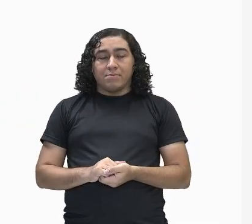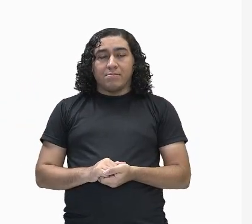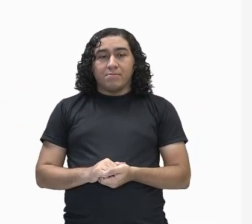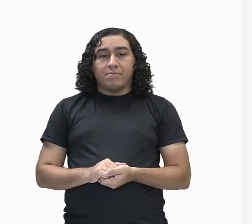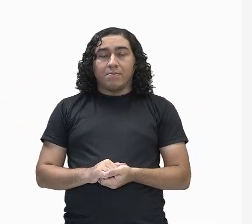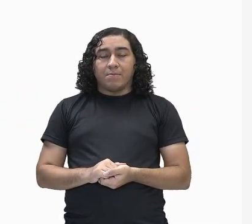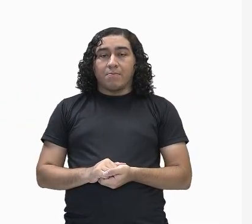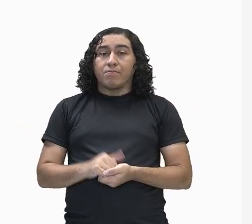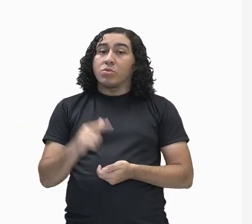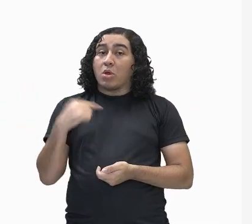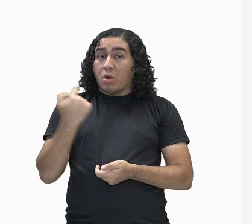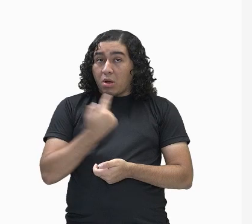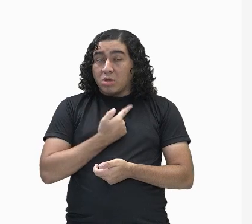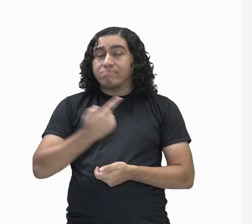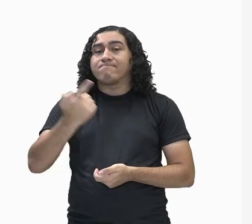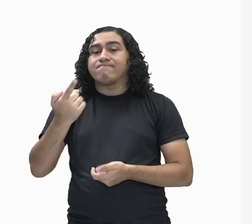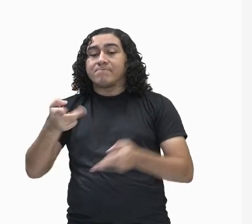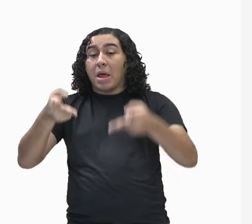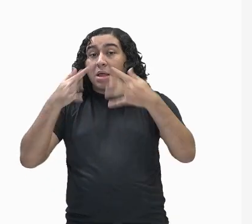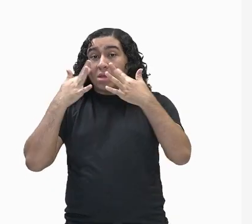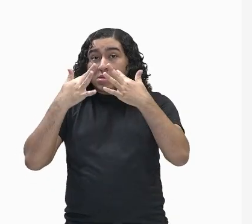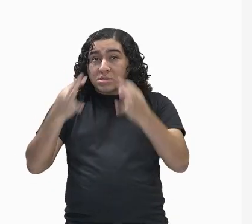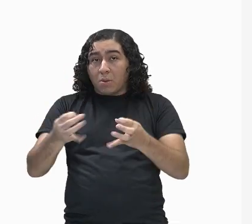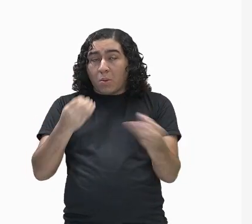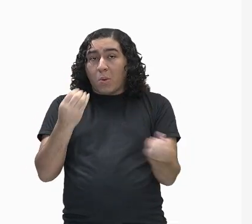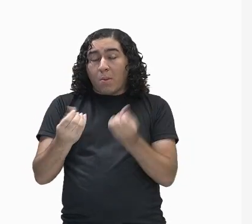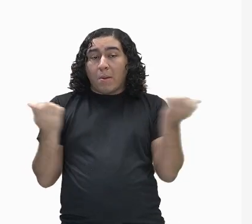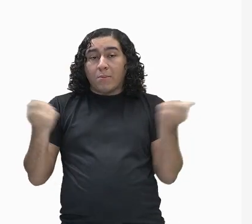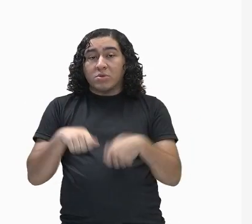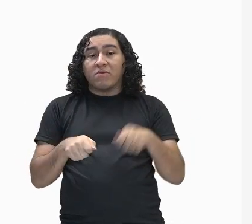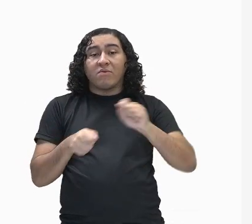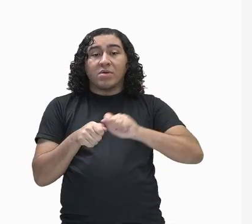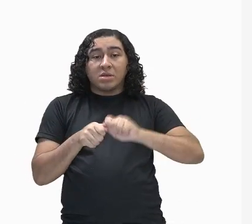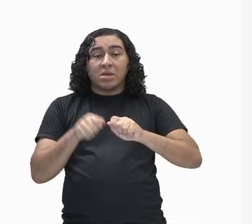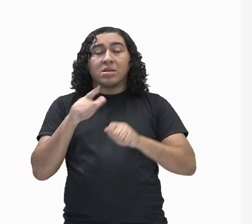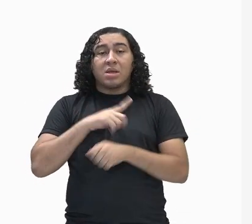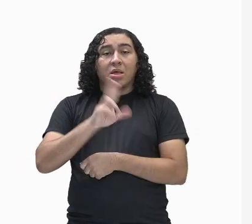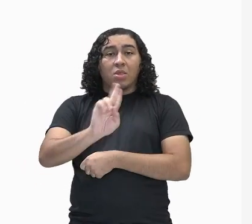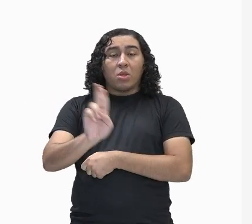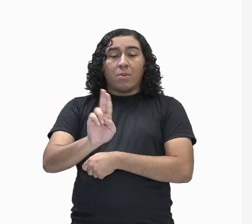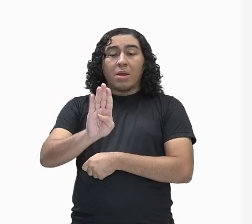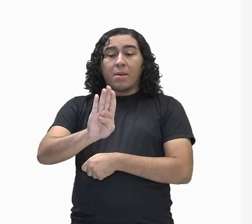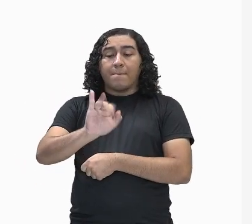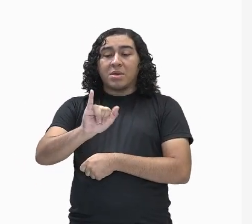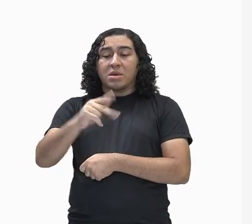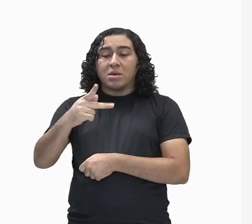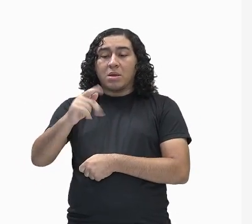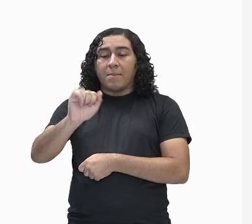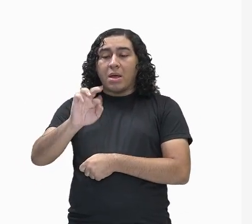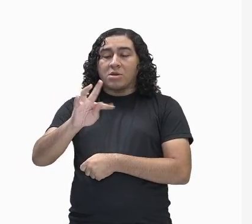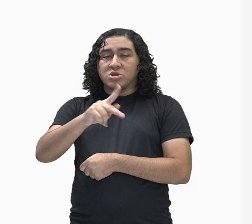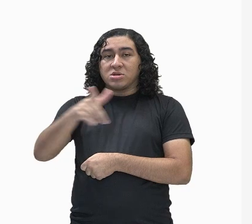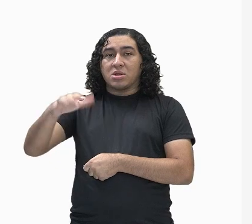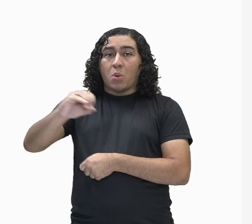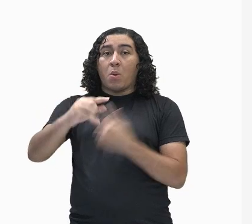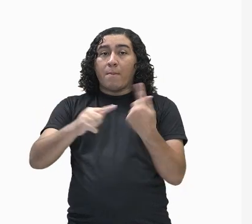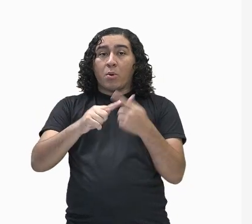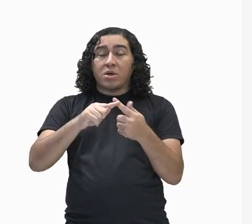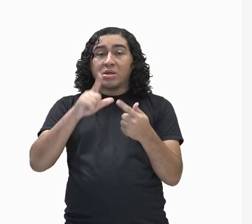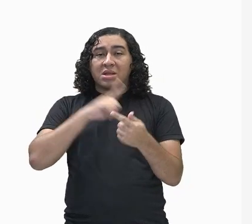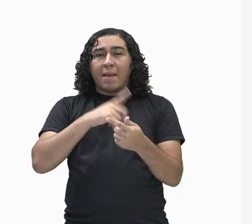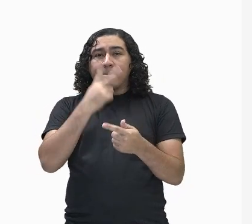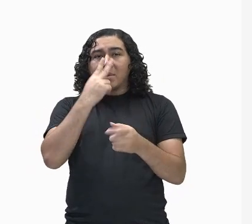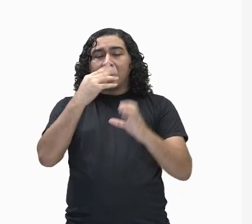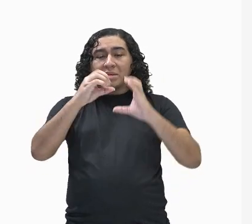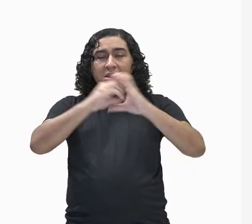observação e essa reprodução assexuada é chamada de bipartição porque ocorre esse processo